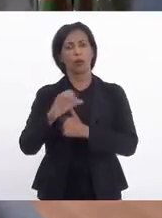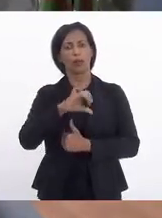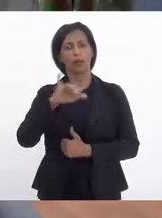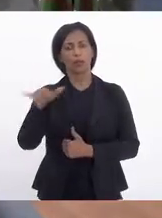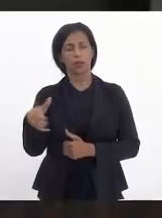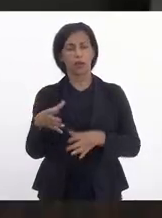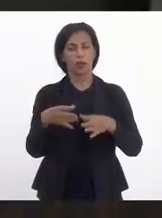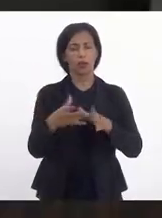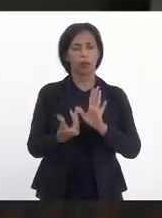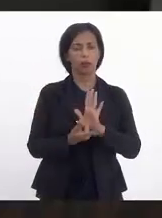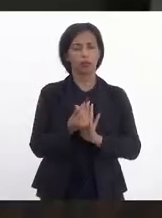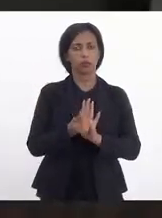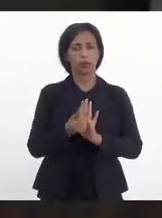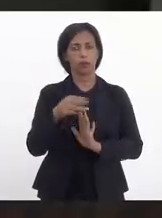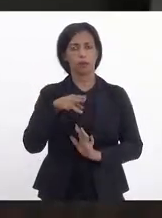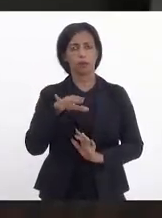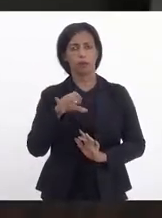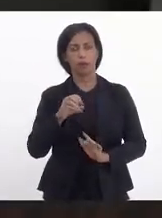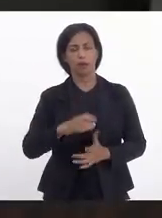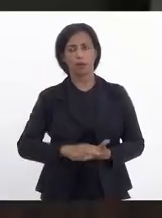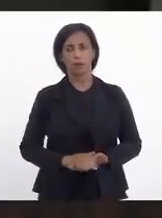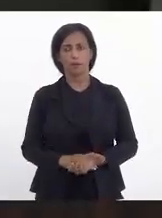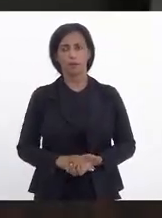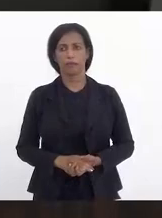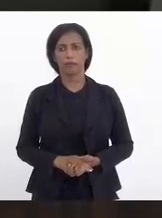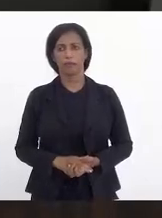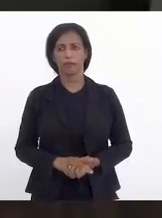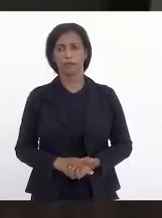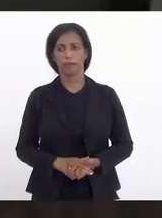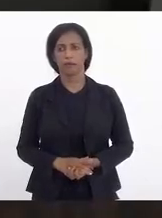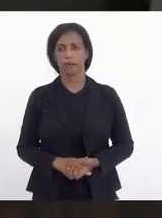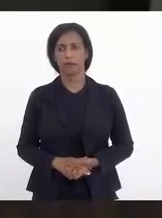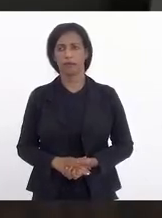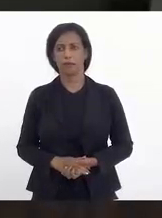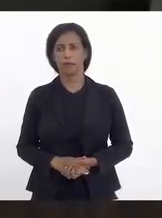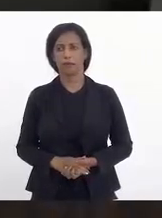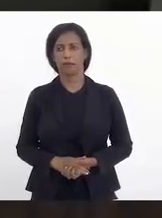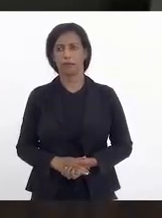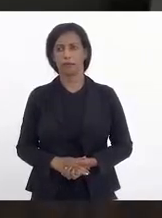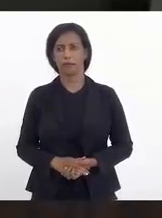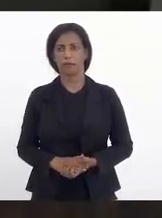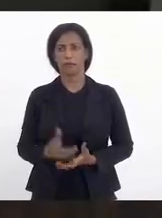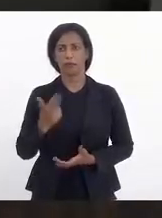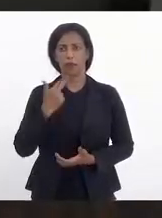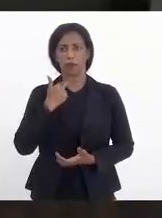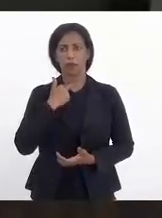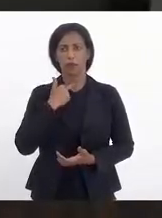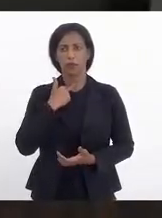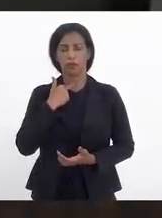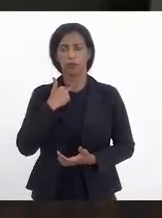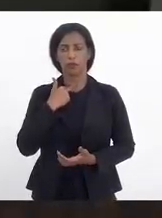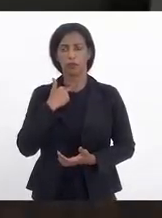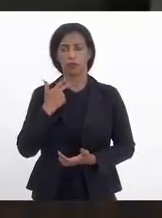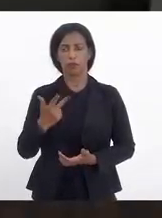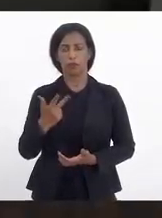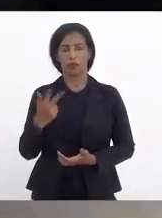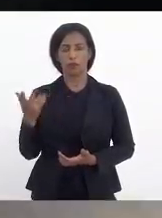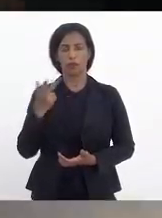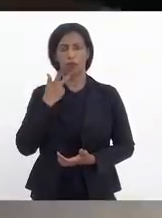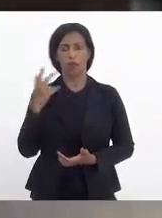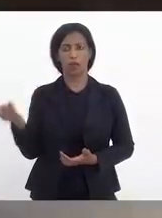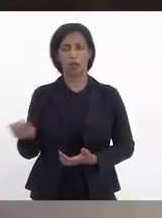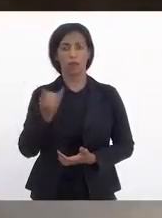acessível a opção de orçamento Deputado Márcio o seu presente não posso deixar de ressaltar a importância